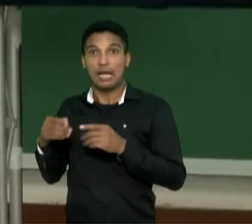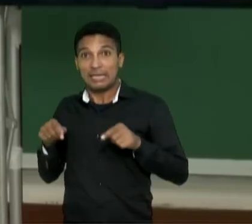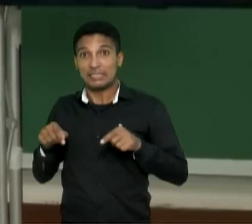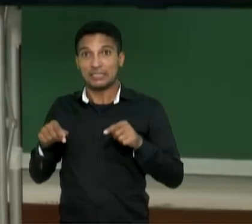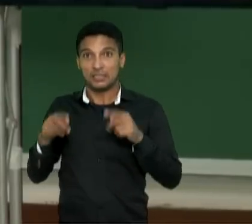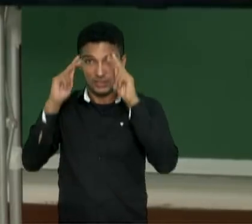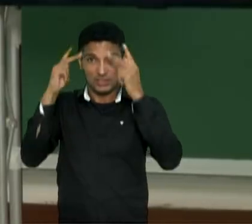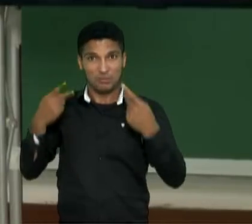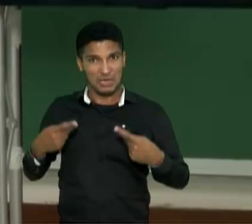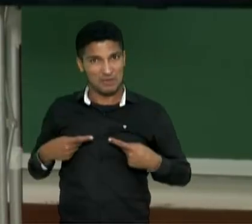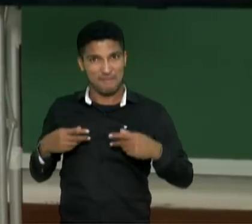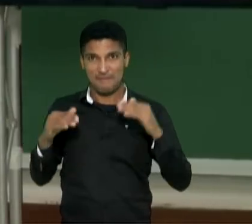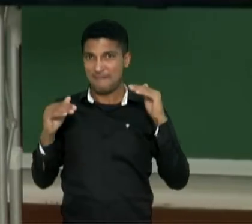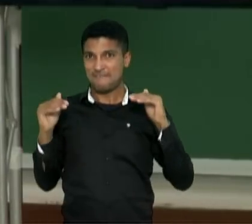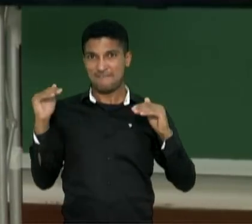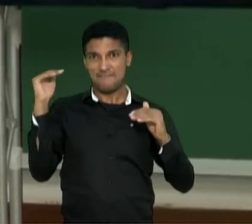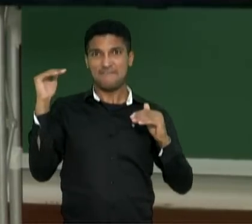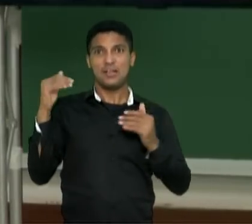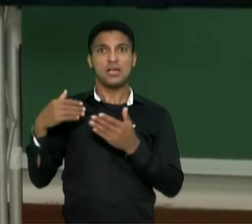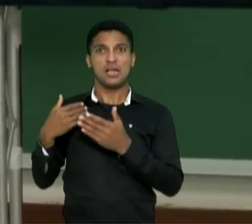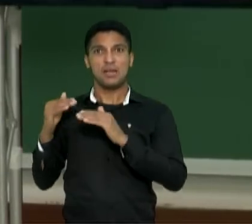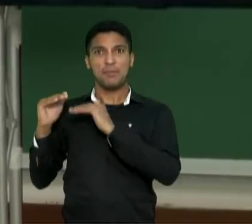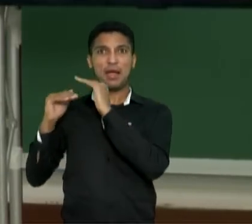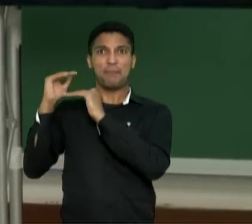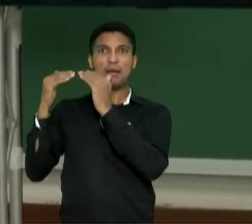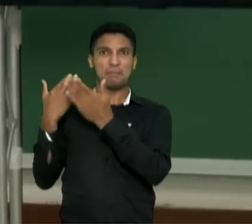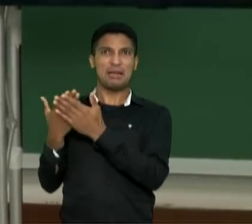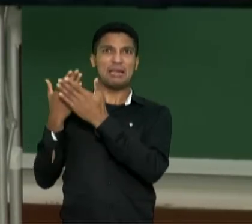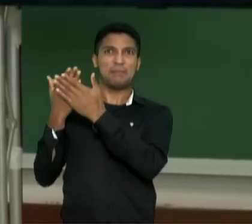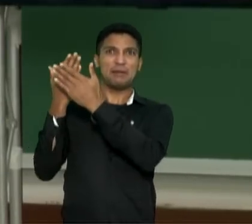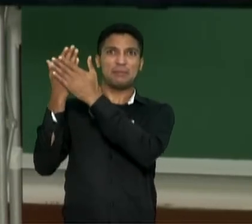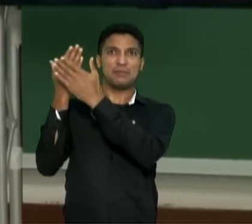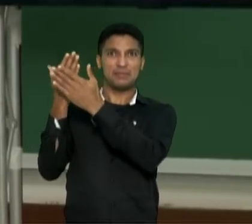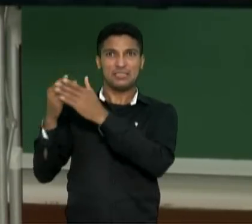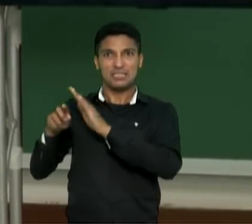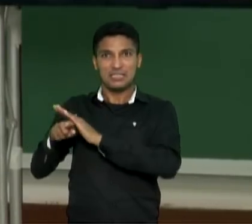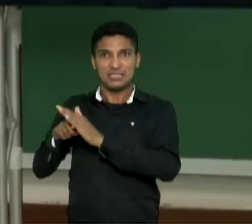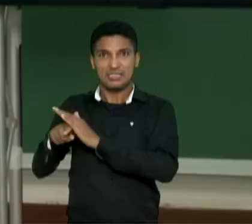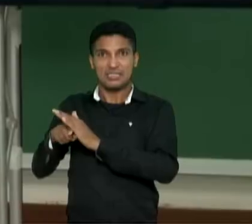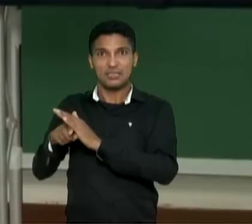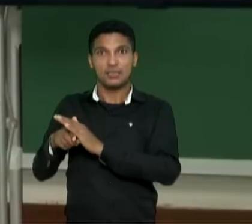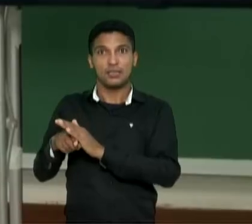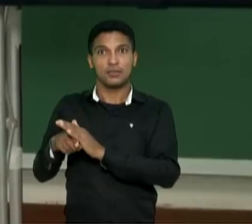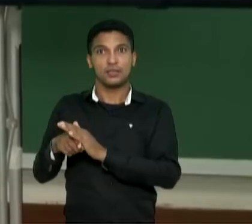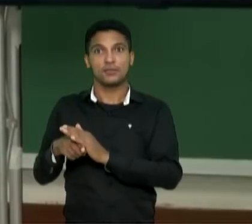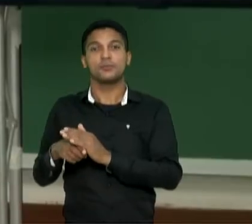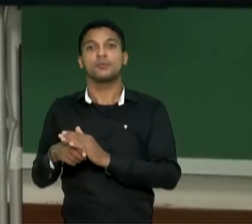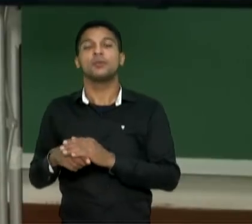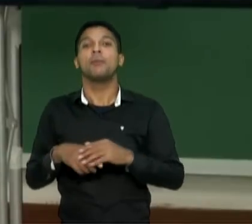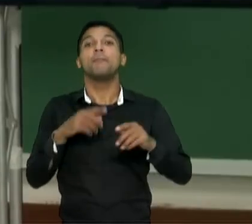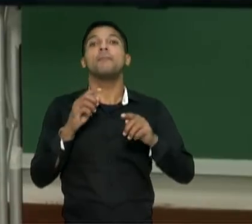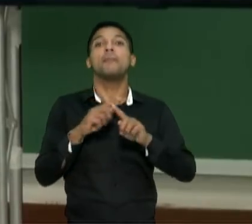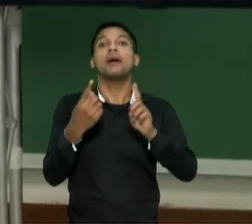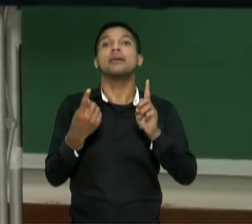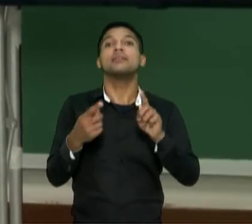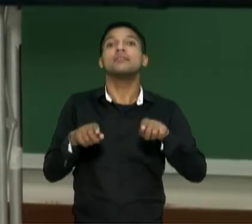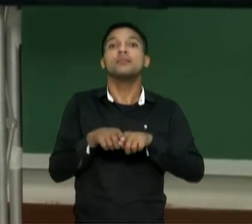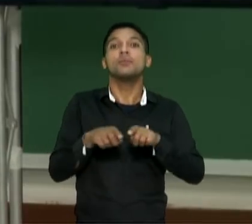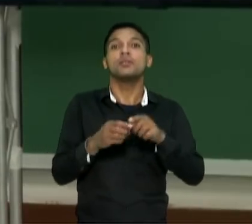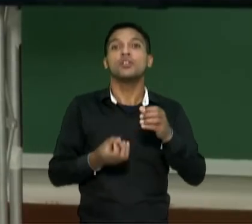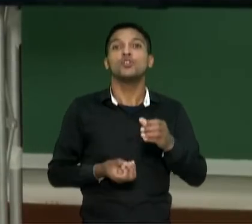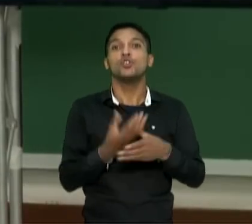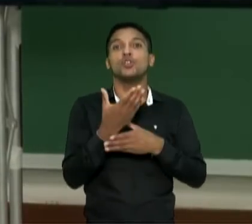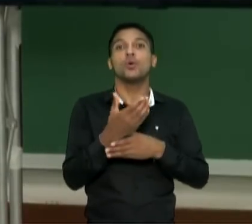de reforma da religião mesmo que estava ocorrendo, estavam se diferenciando outras religiões. E a Contra-Reforma